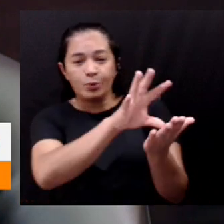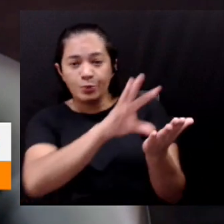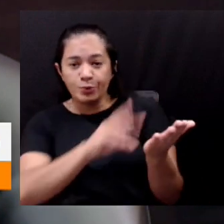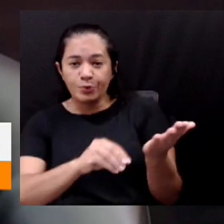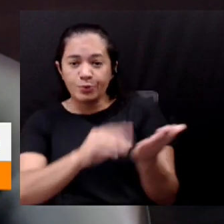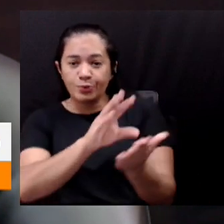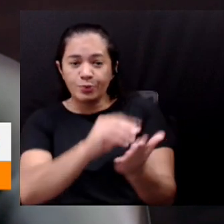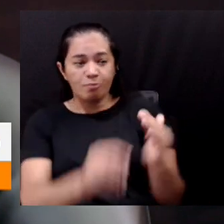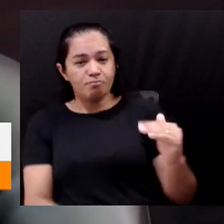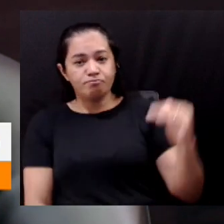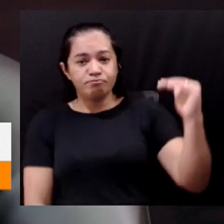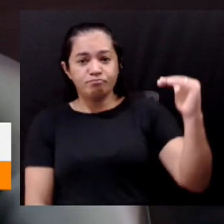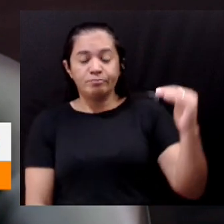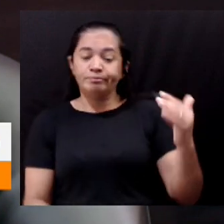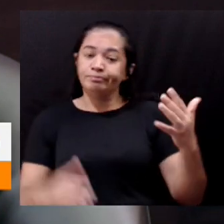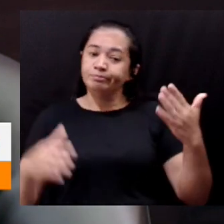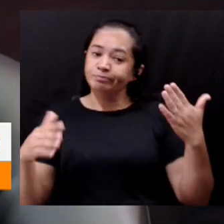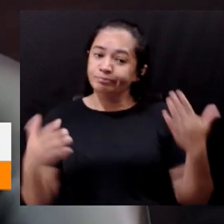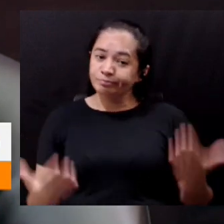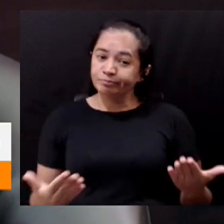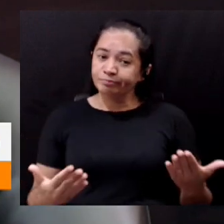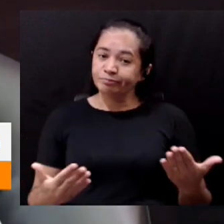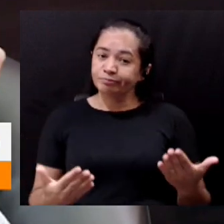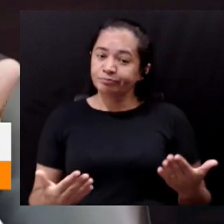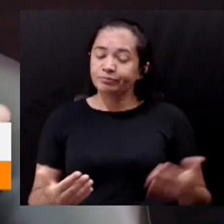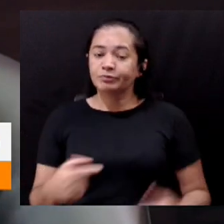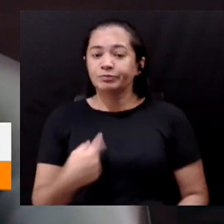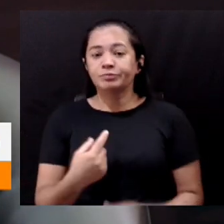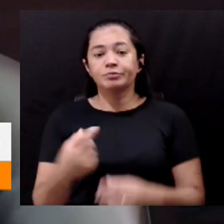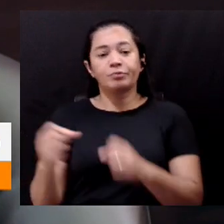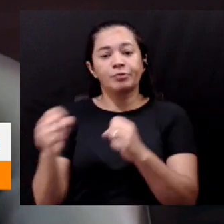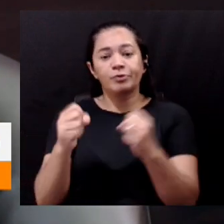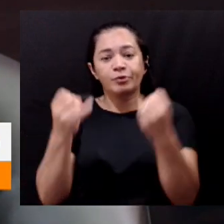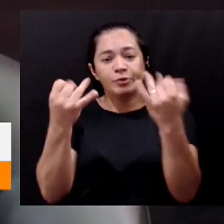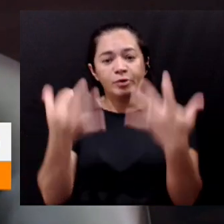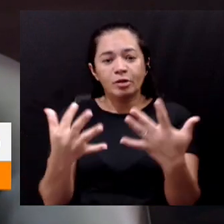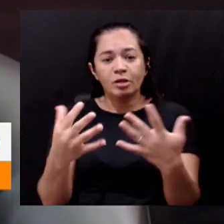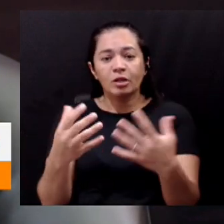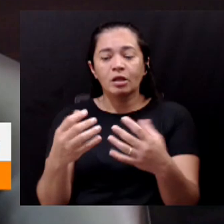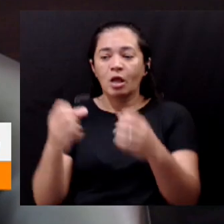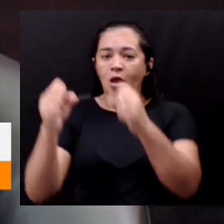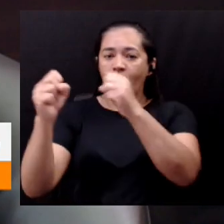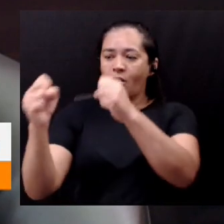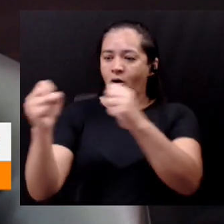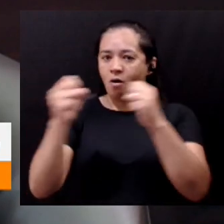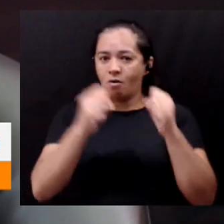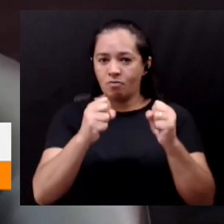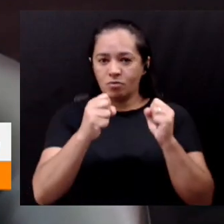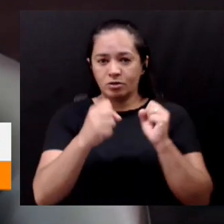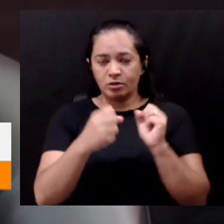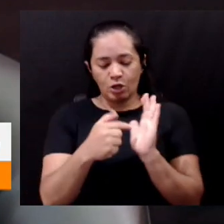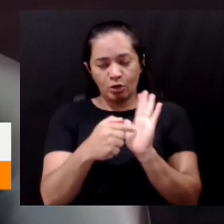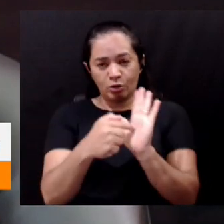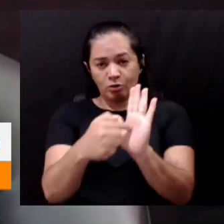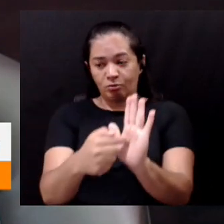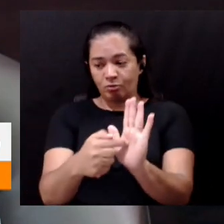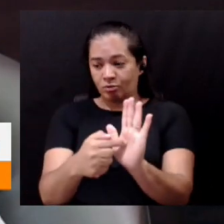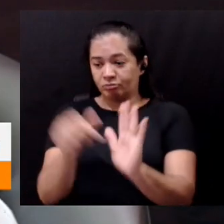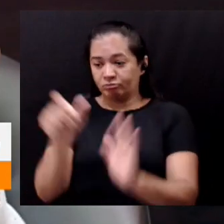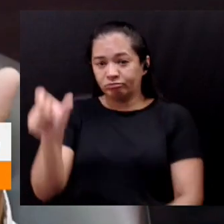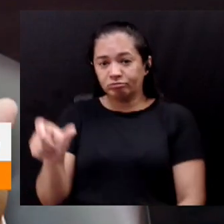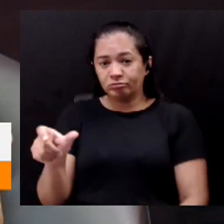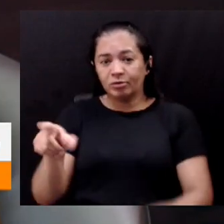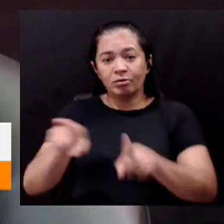Então, podemos dizer que o poder que se revela no sujeito seja também o poder que